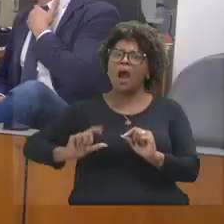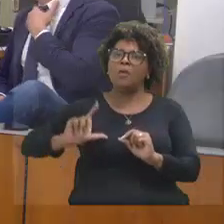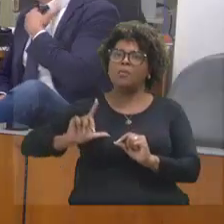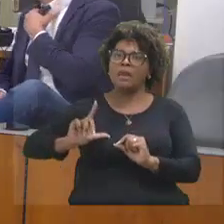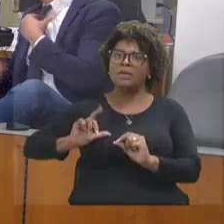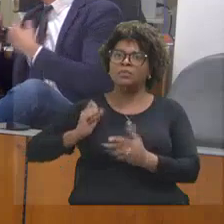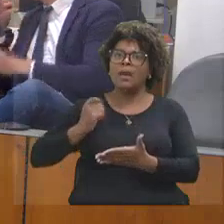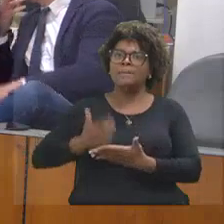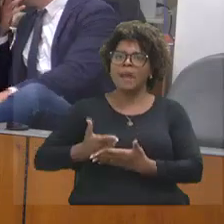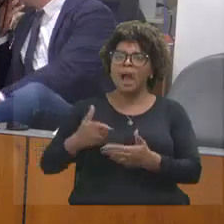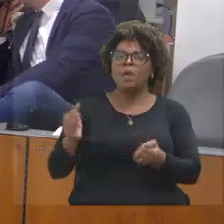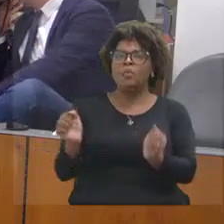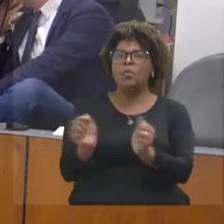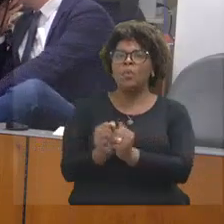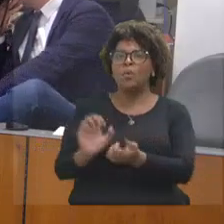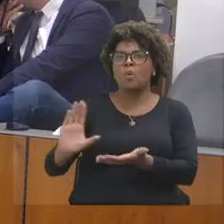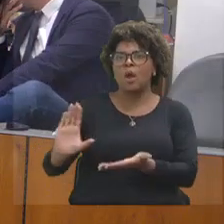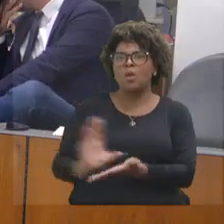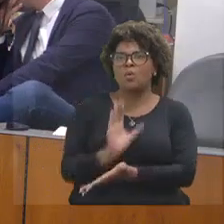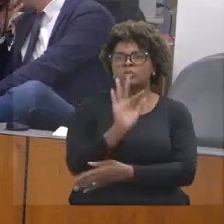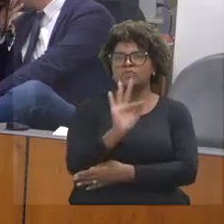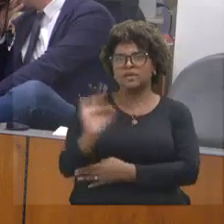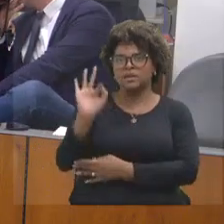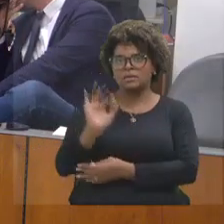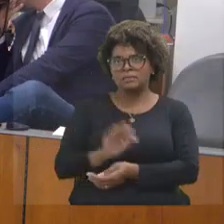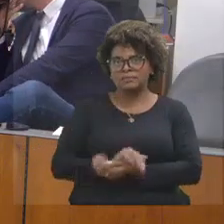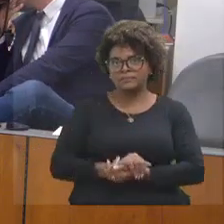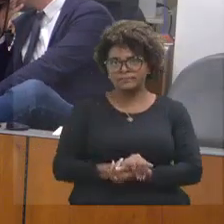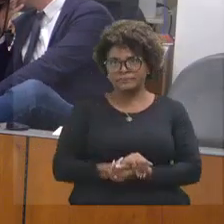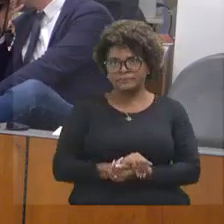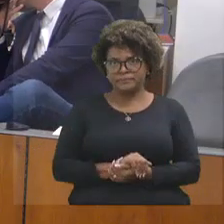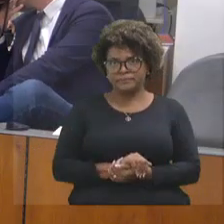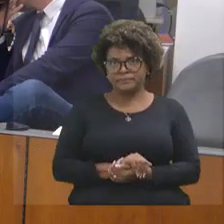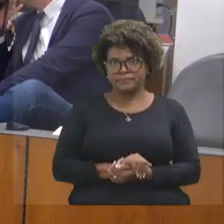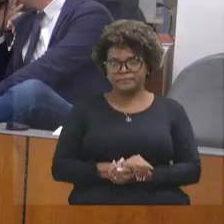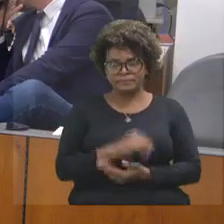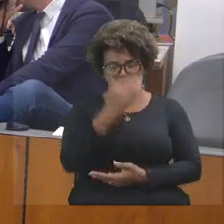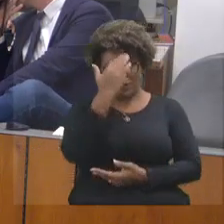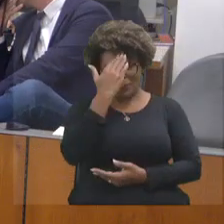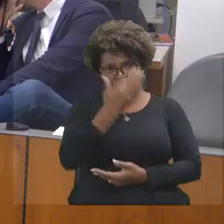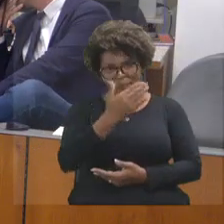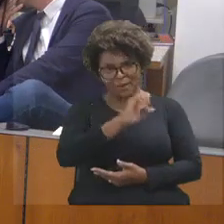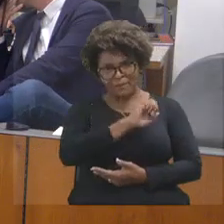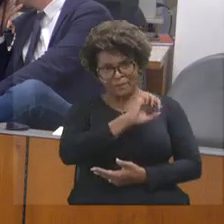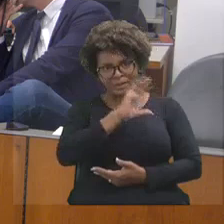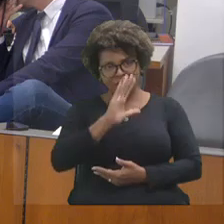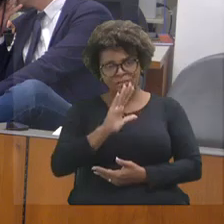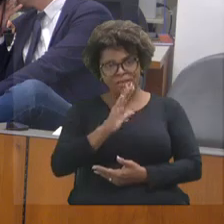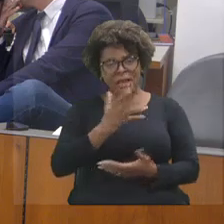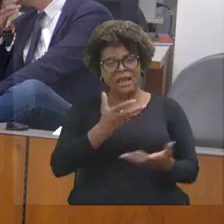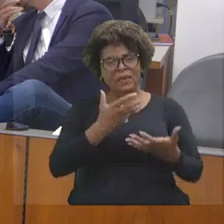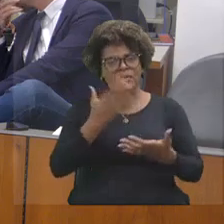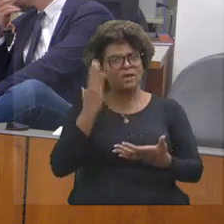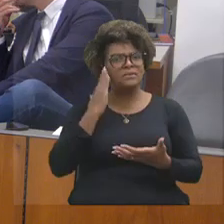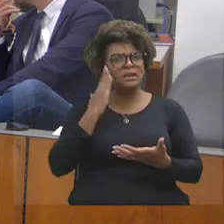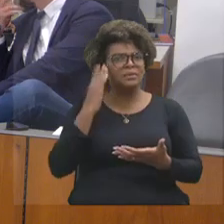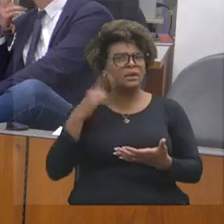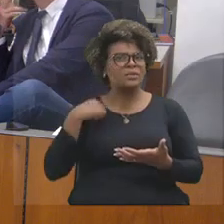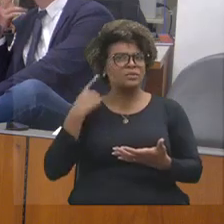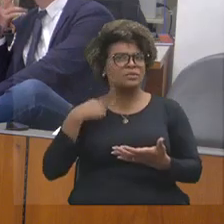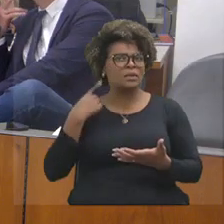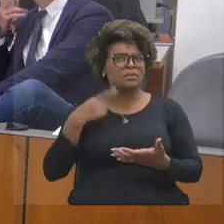Federal Obrigado Fábio aí pelo esclarecimento gostaria de saber o deputado Antônio Carlos